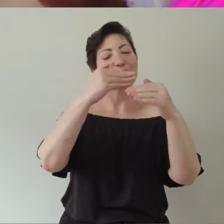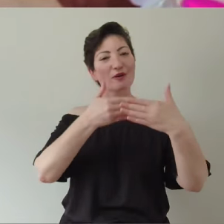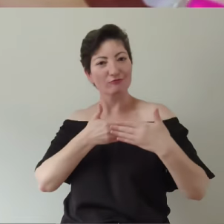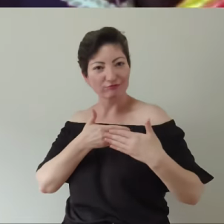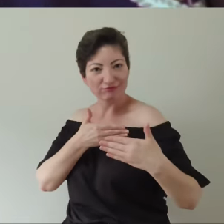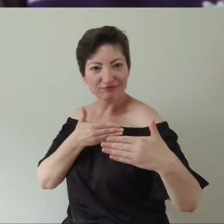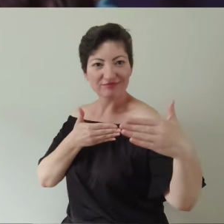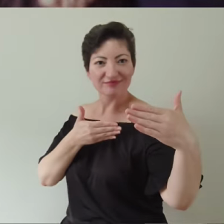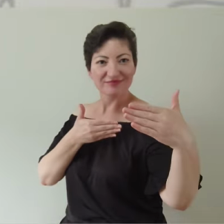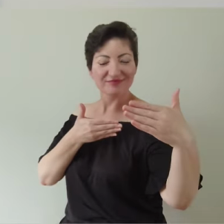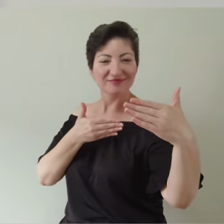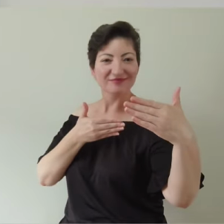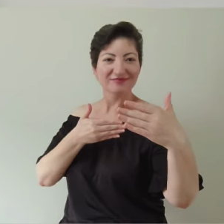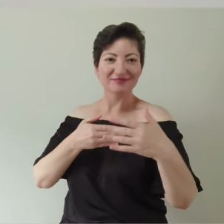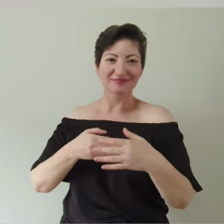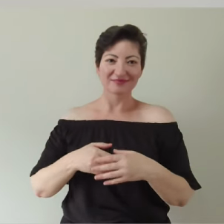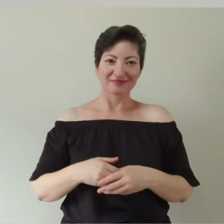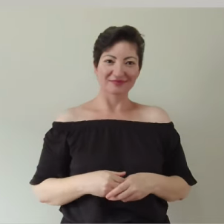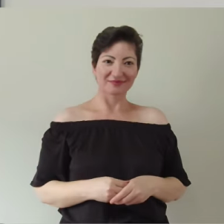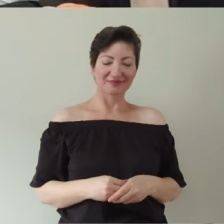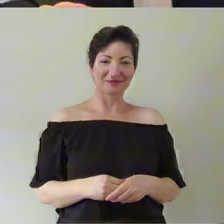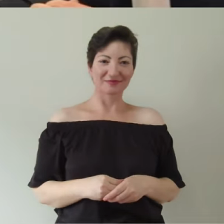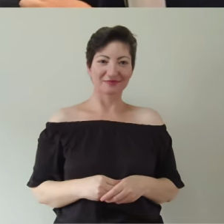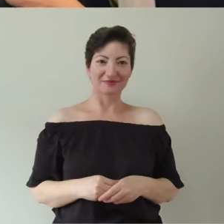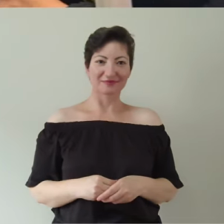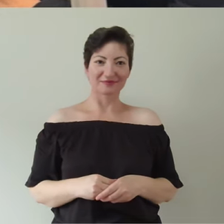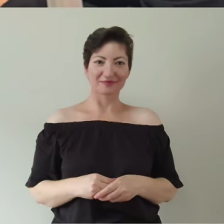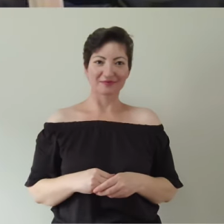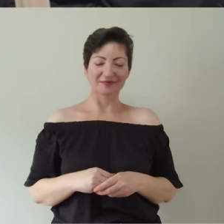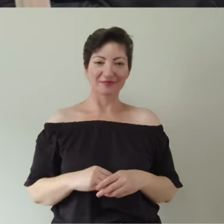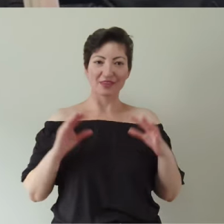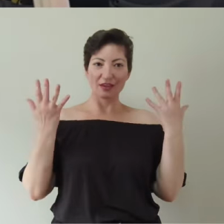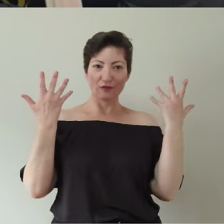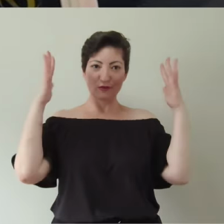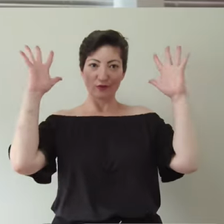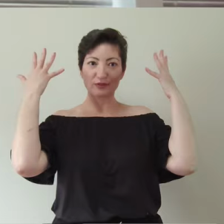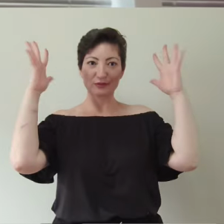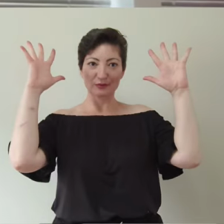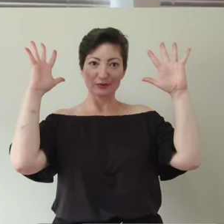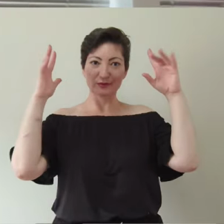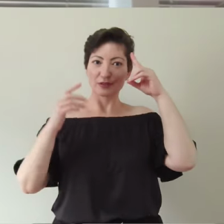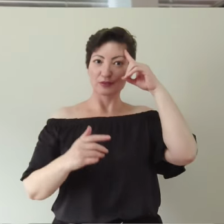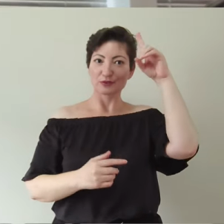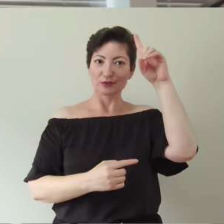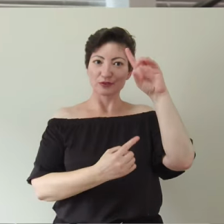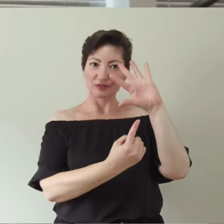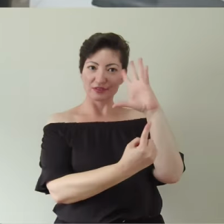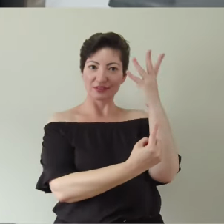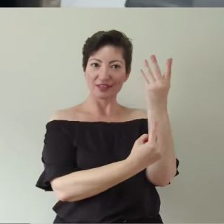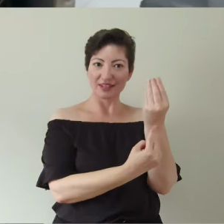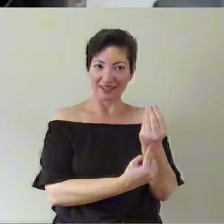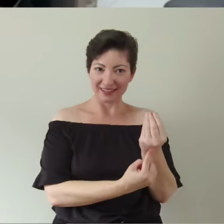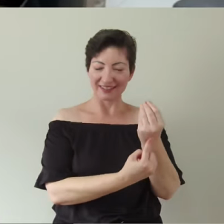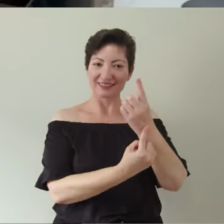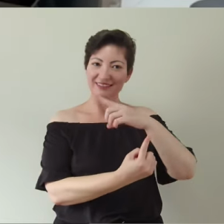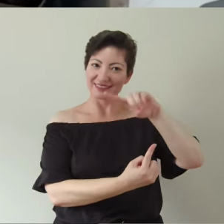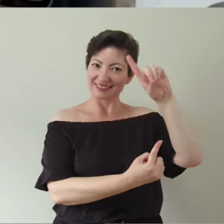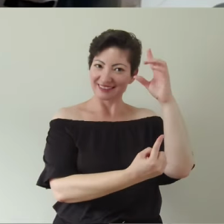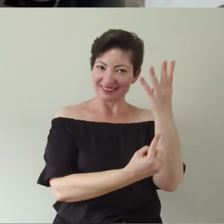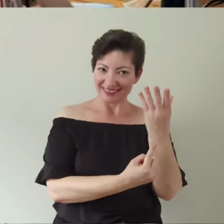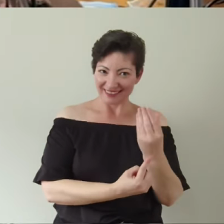para construir. O Festival Dia de Arte 10 anos foi um grande presente